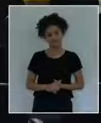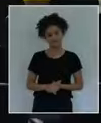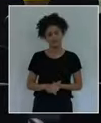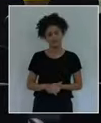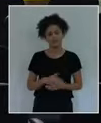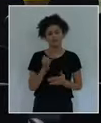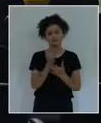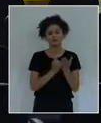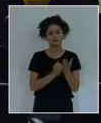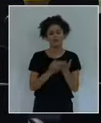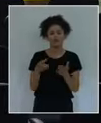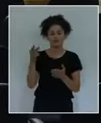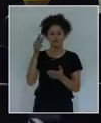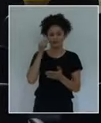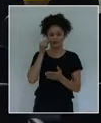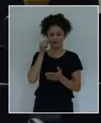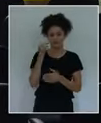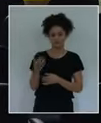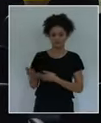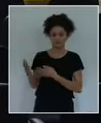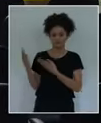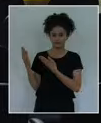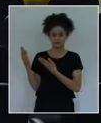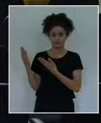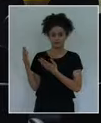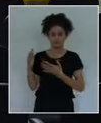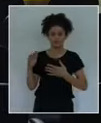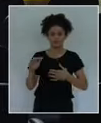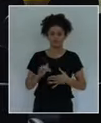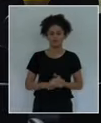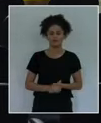Inscrita também a vereadora Fiota.